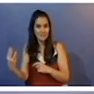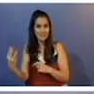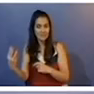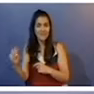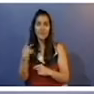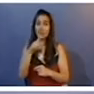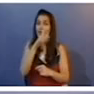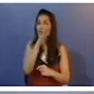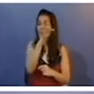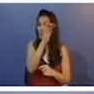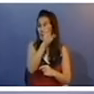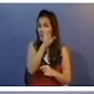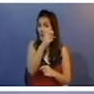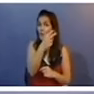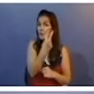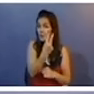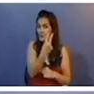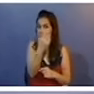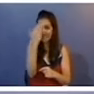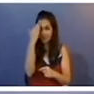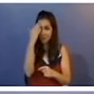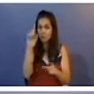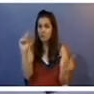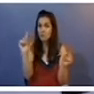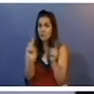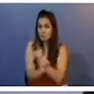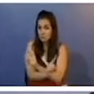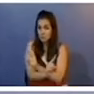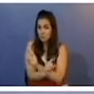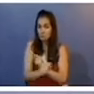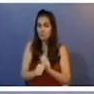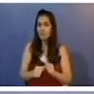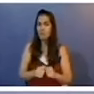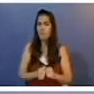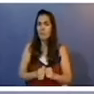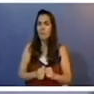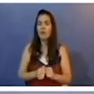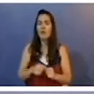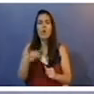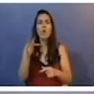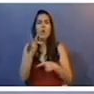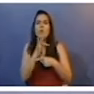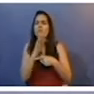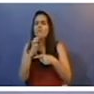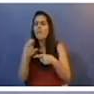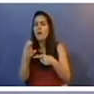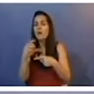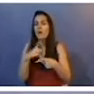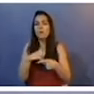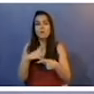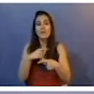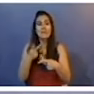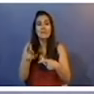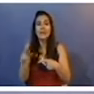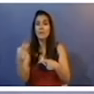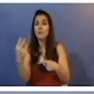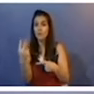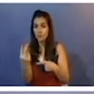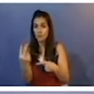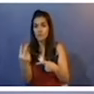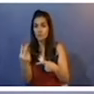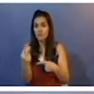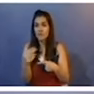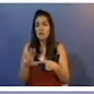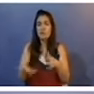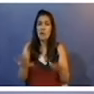do oxigênio. O ferro, ele é um elemento que às vezes ele apresenta essa carga elétrica 2 e às vezes ele